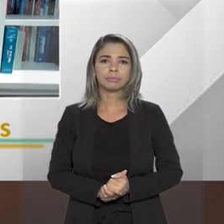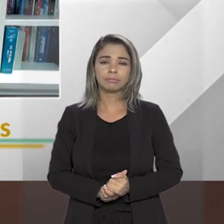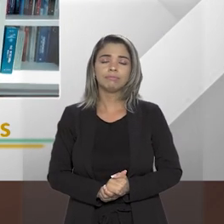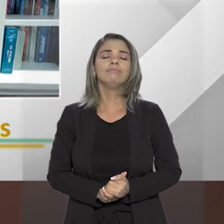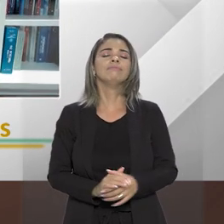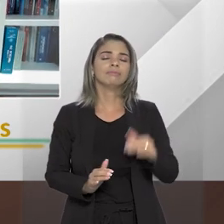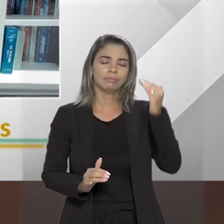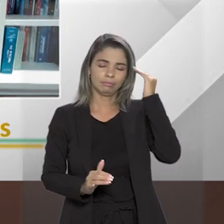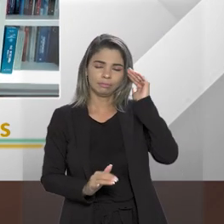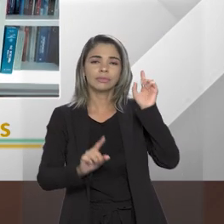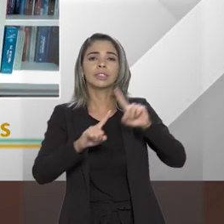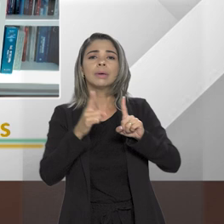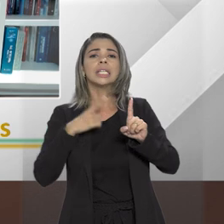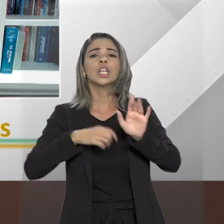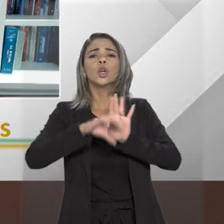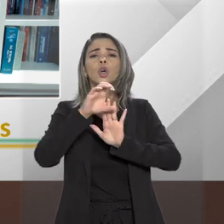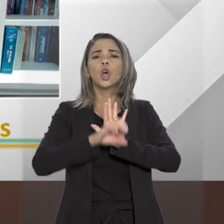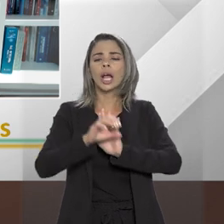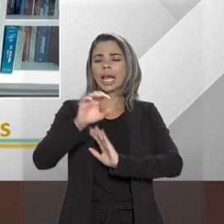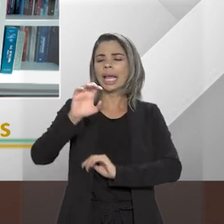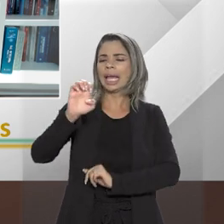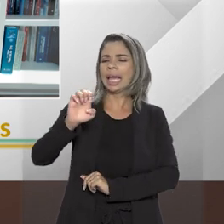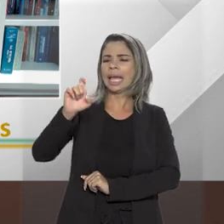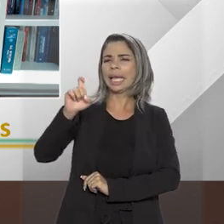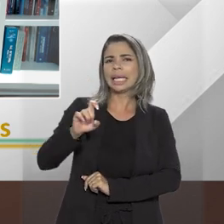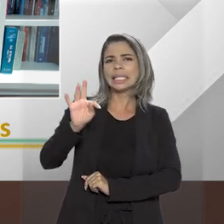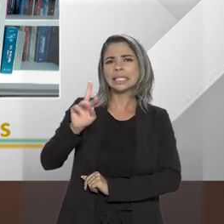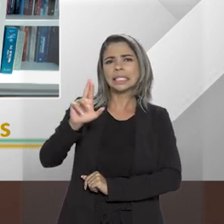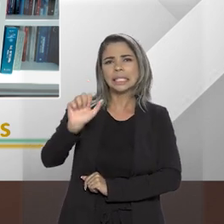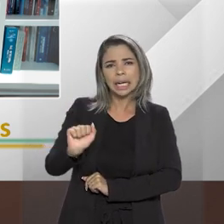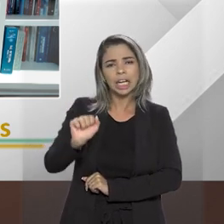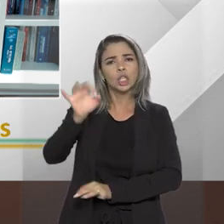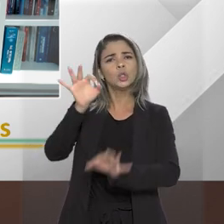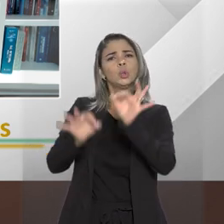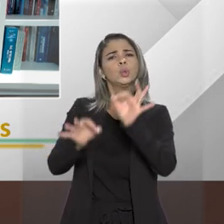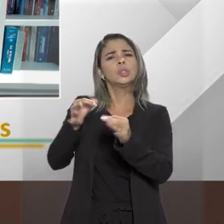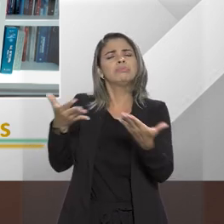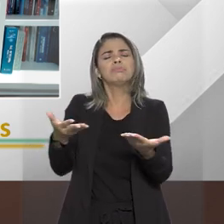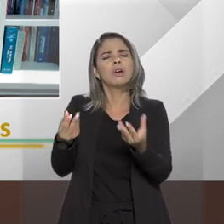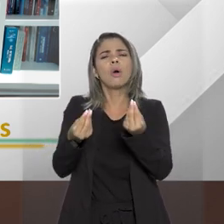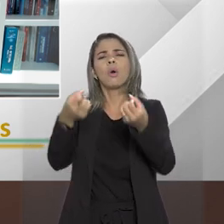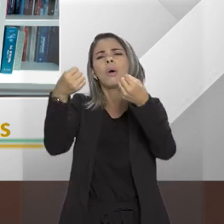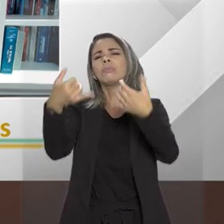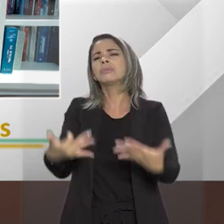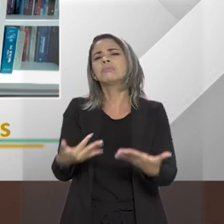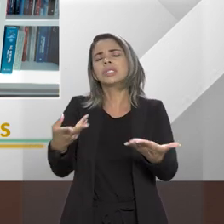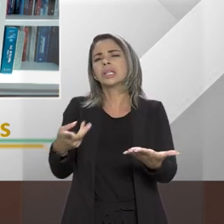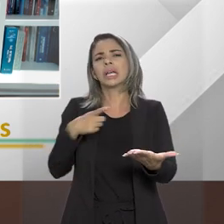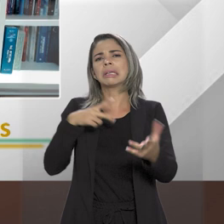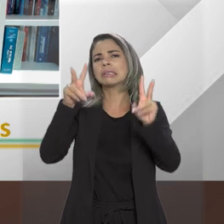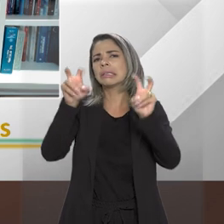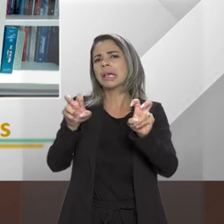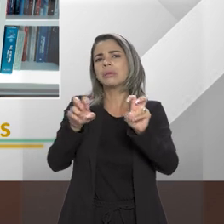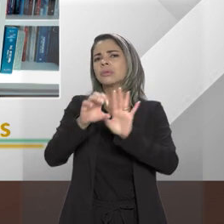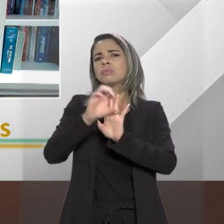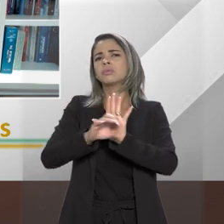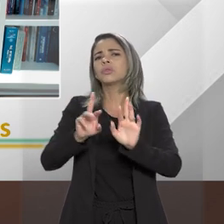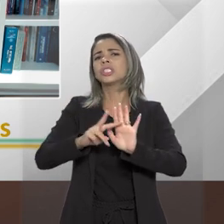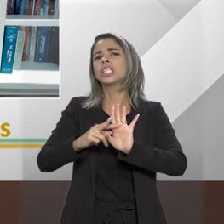o conceito de extrajudicialização, não é, professor Márcio? Então, eu gostaria que você esclarecesse esse conceito.